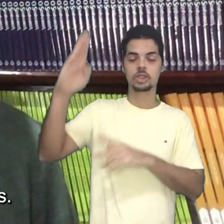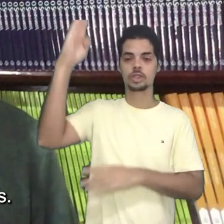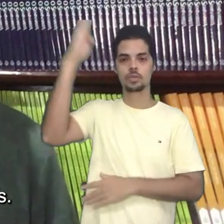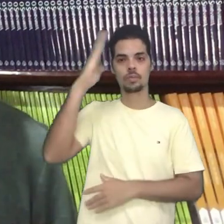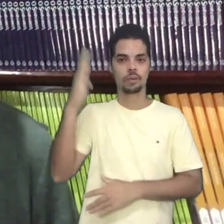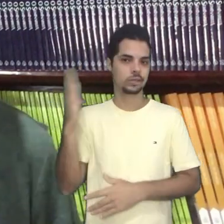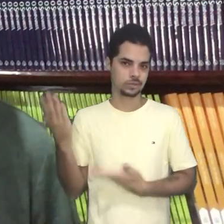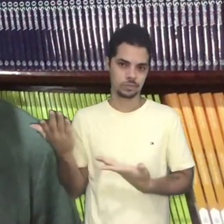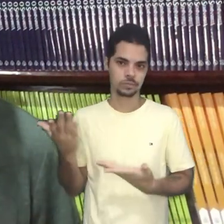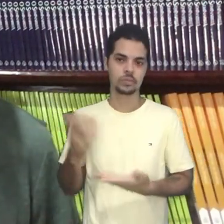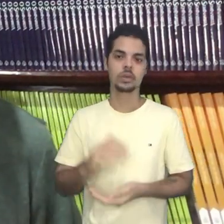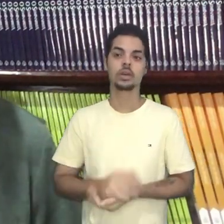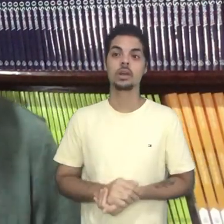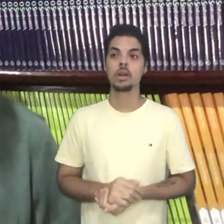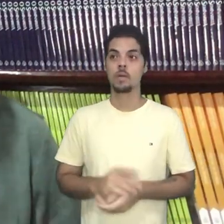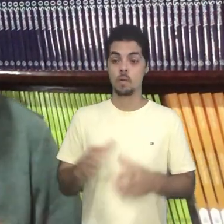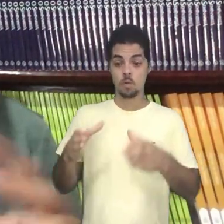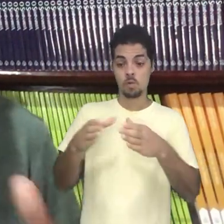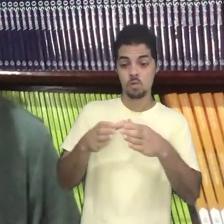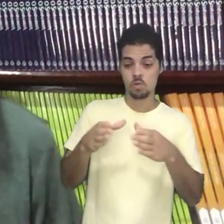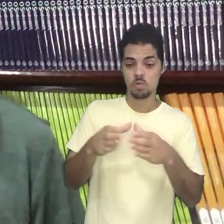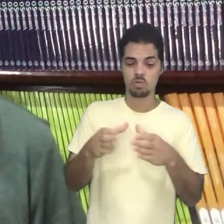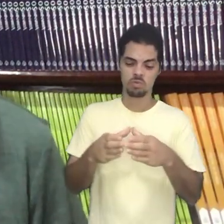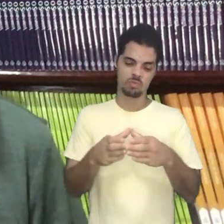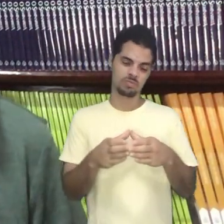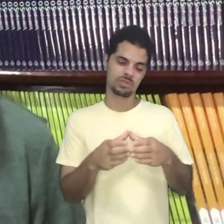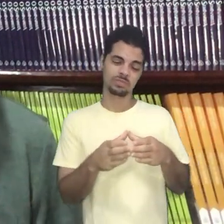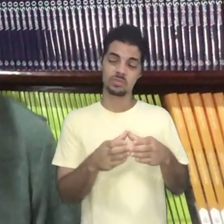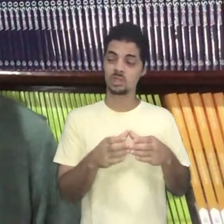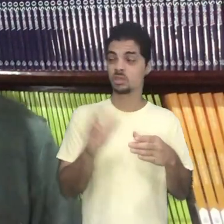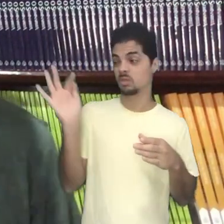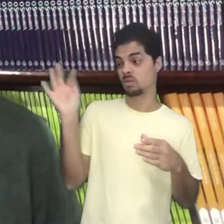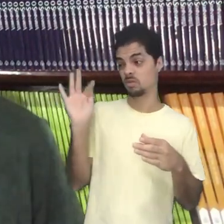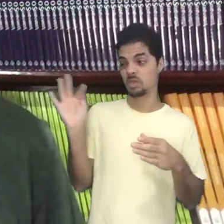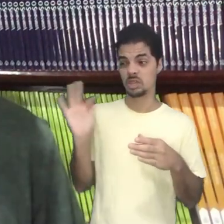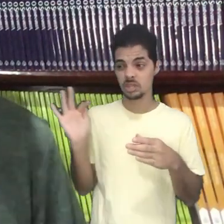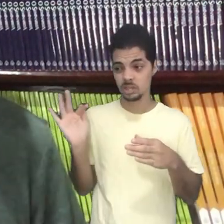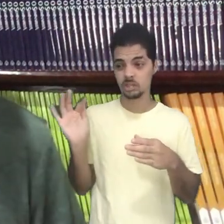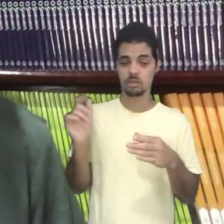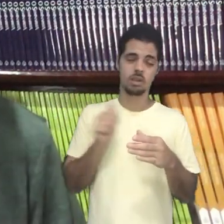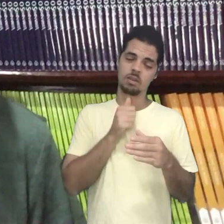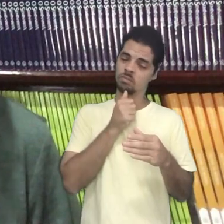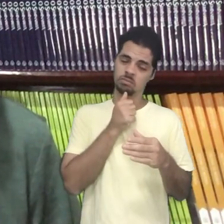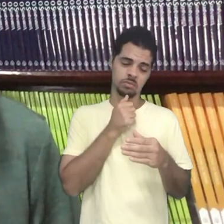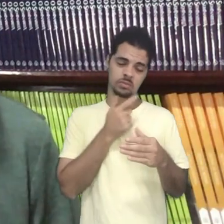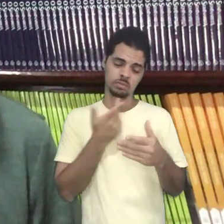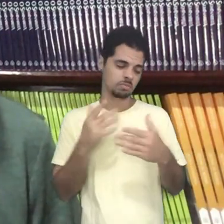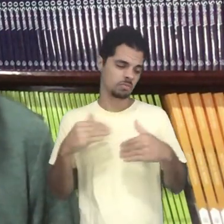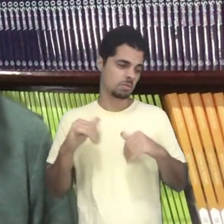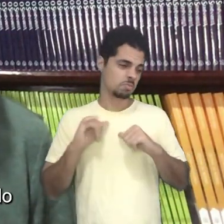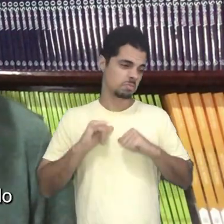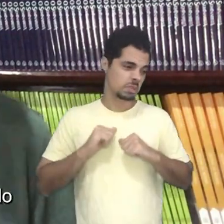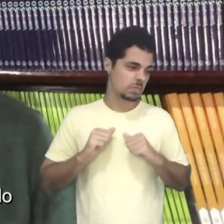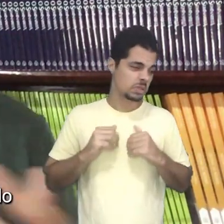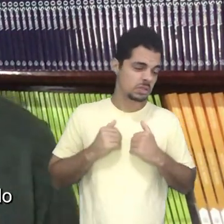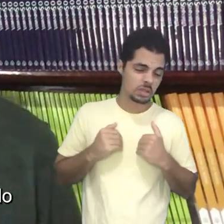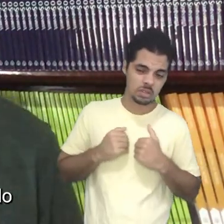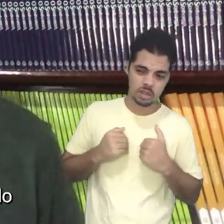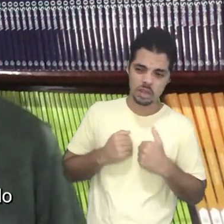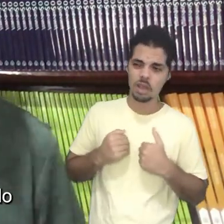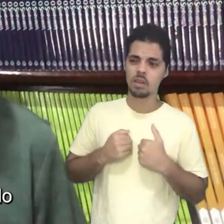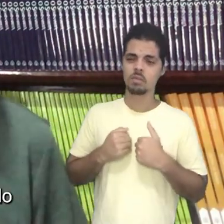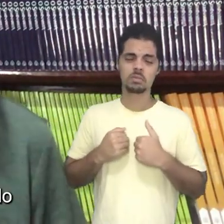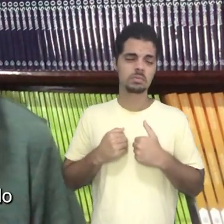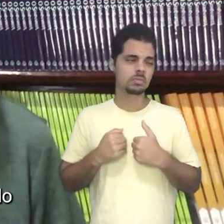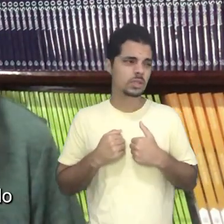nosso país. Esse grupo de pessoas estavam insatisfeitos com a situação